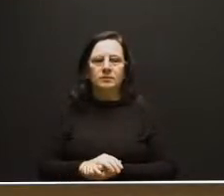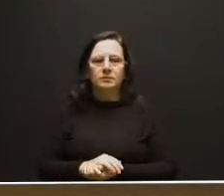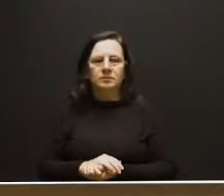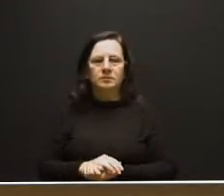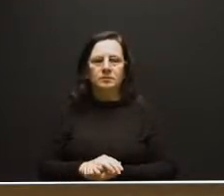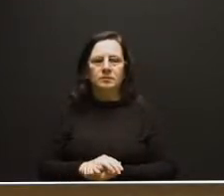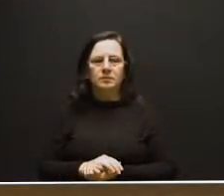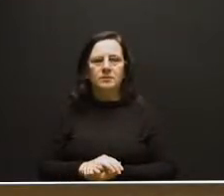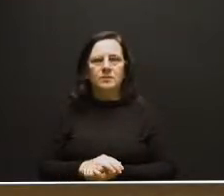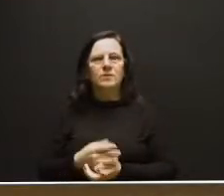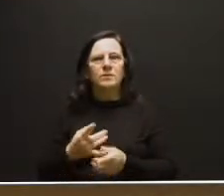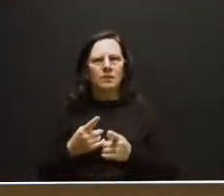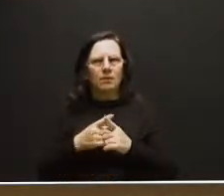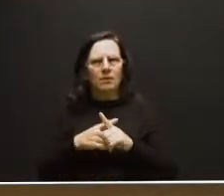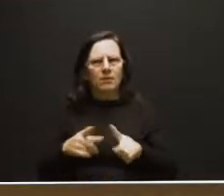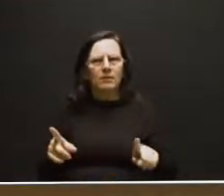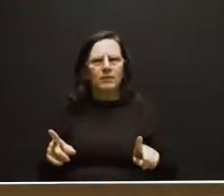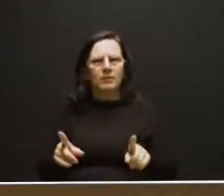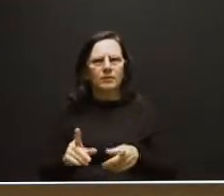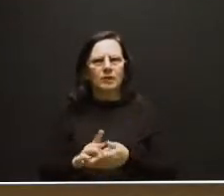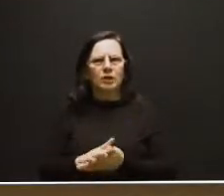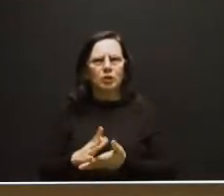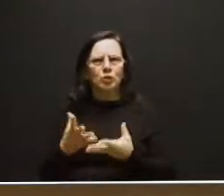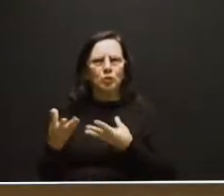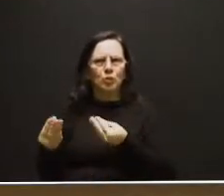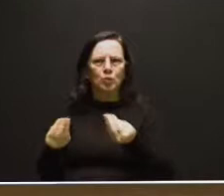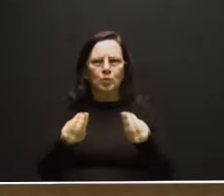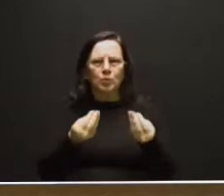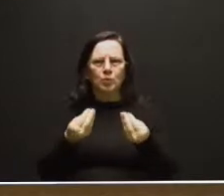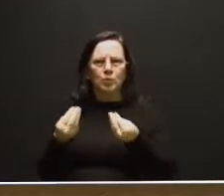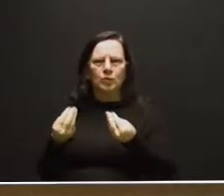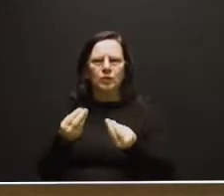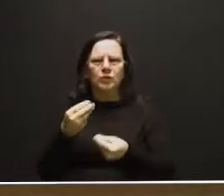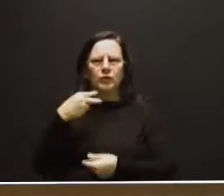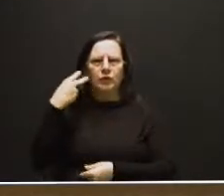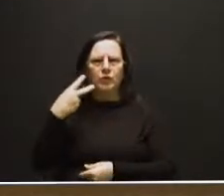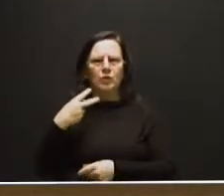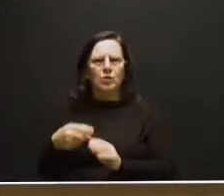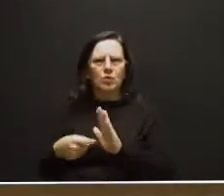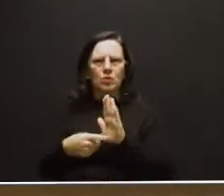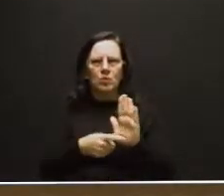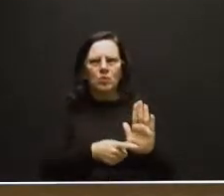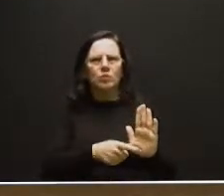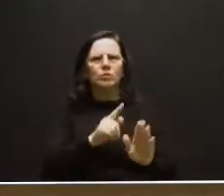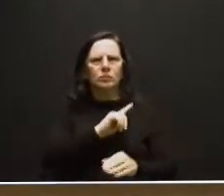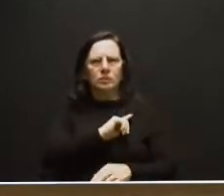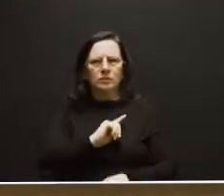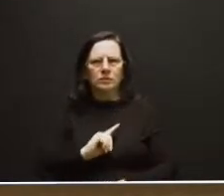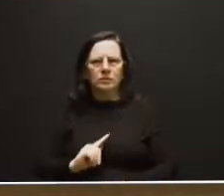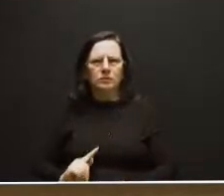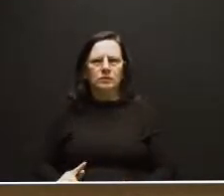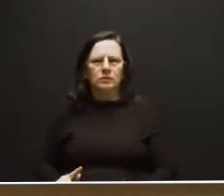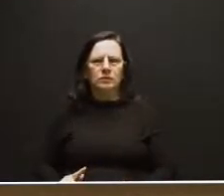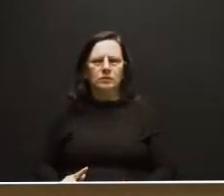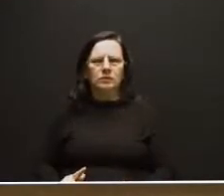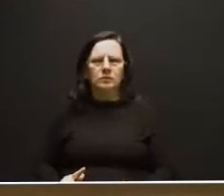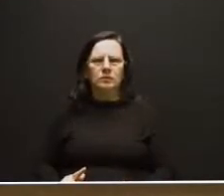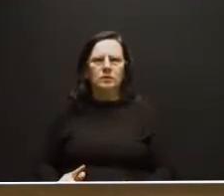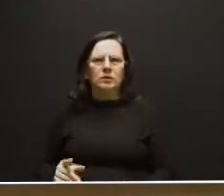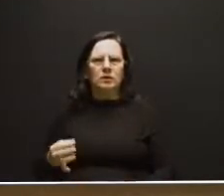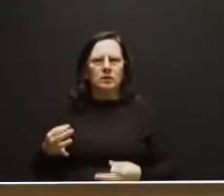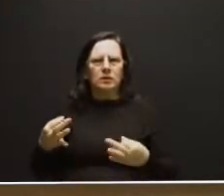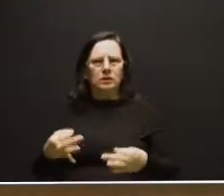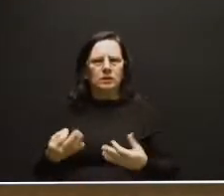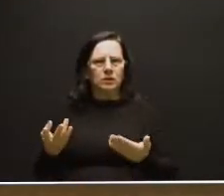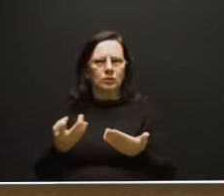municipal mas muitos vereadores aqui pontuou para o governo com certeza o que está certo que está